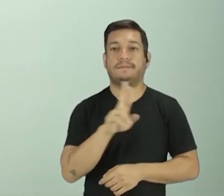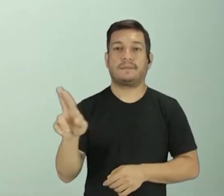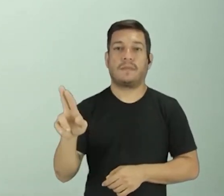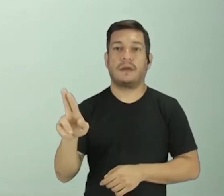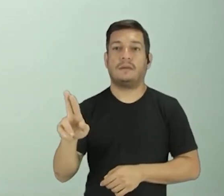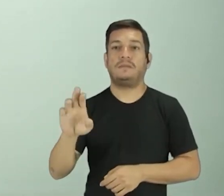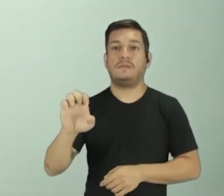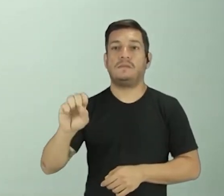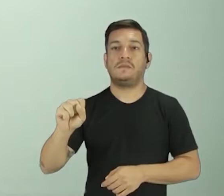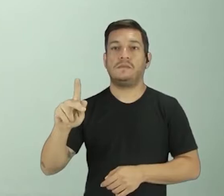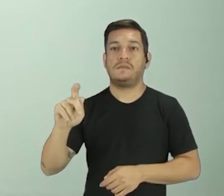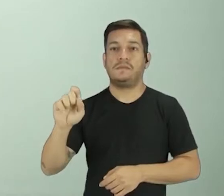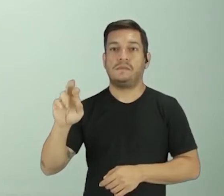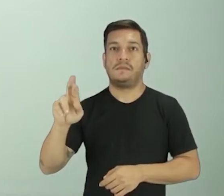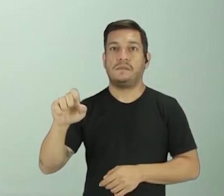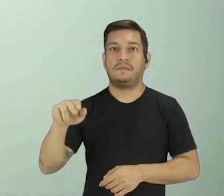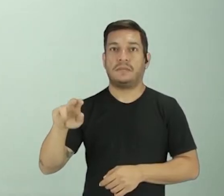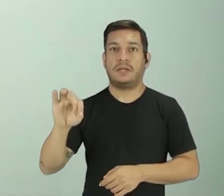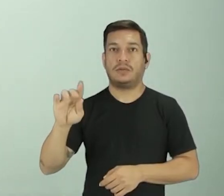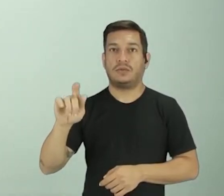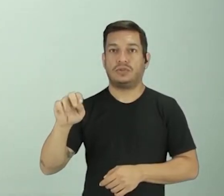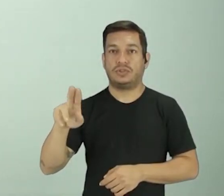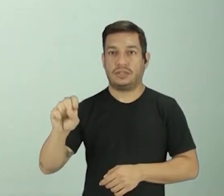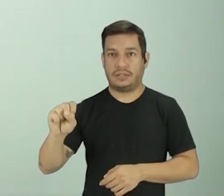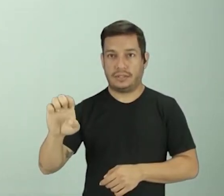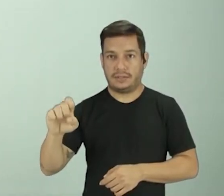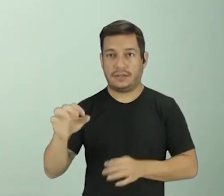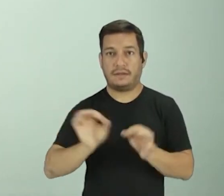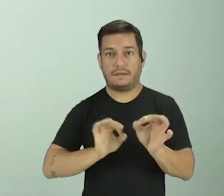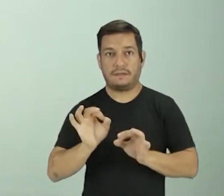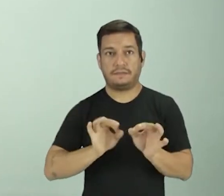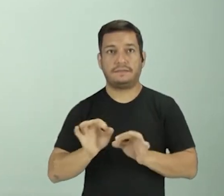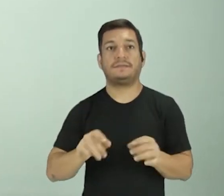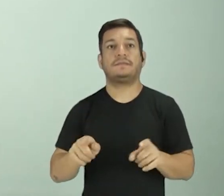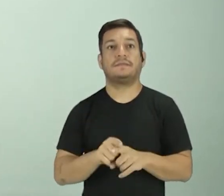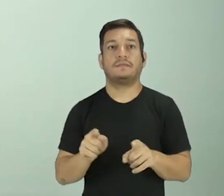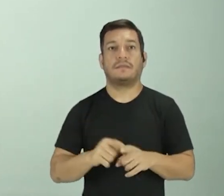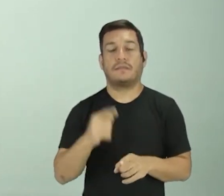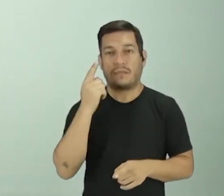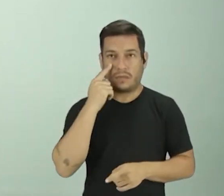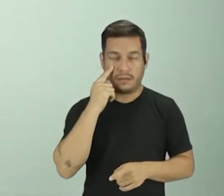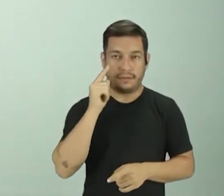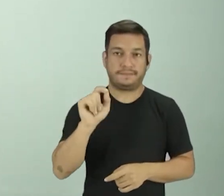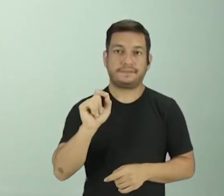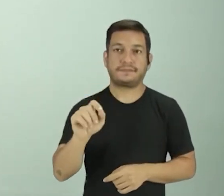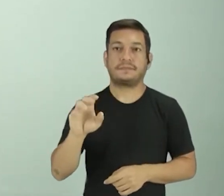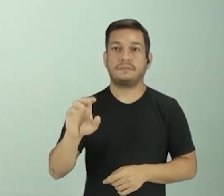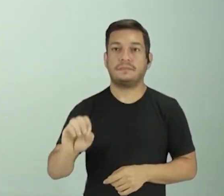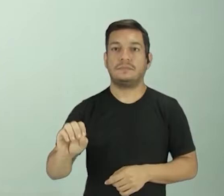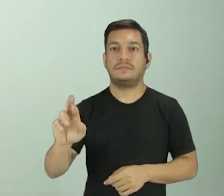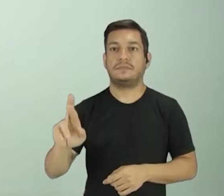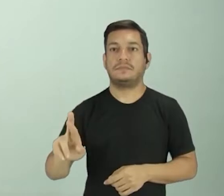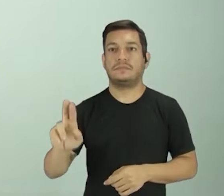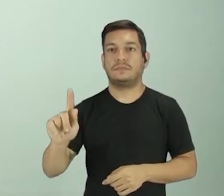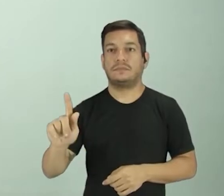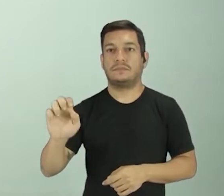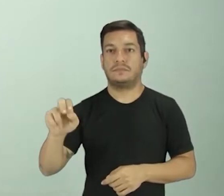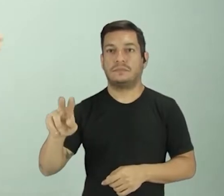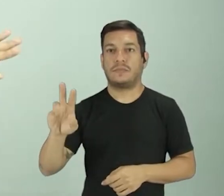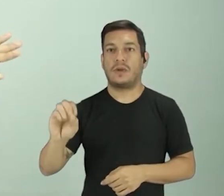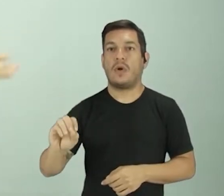nomenclatura chamada espermatogênese, que é a formação dos espermatozoides, como nós vamos ter também a oogênese